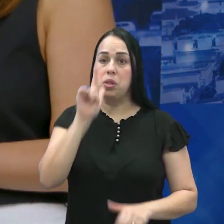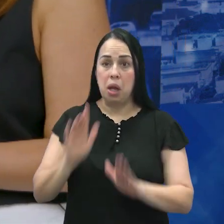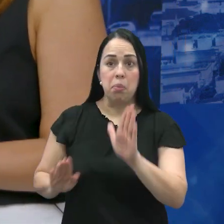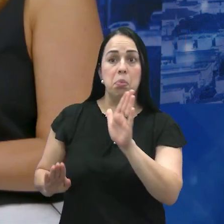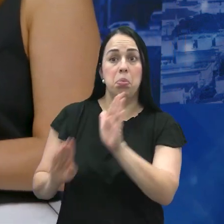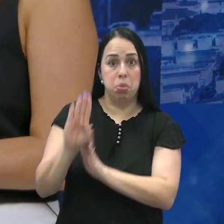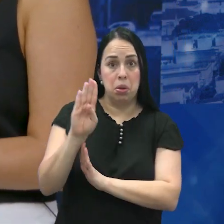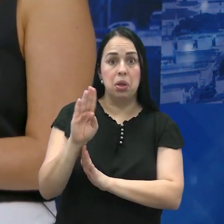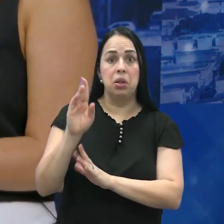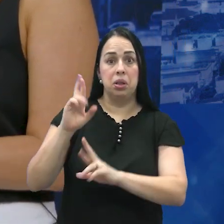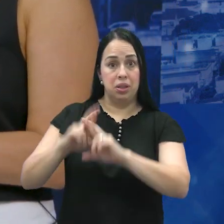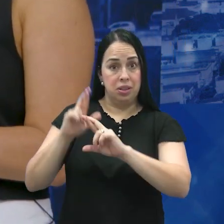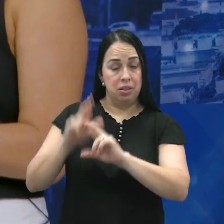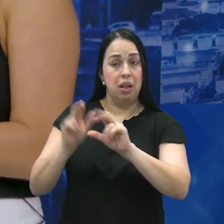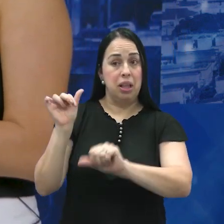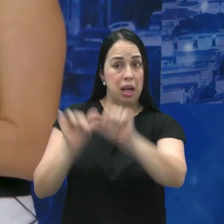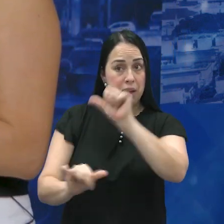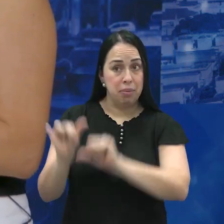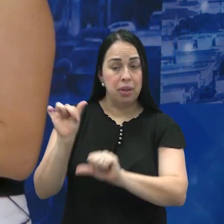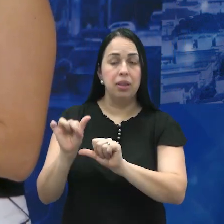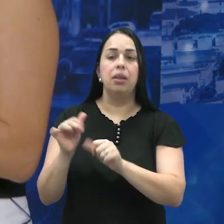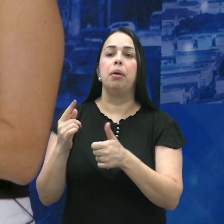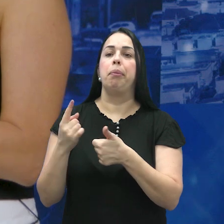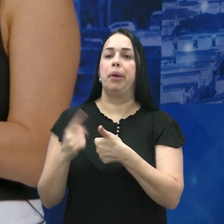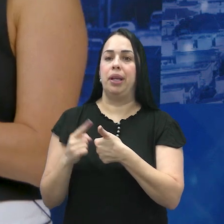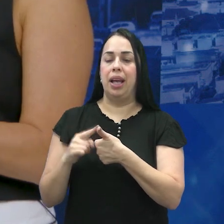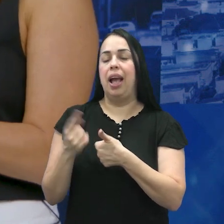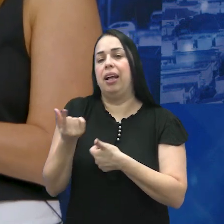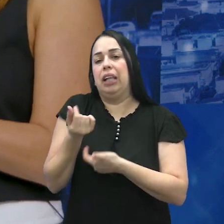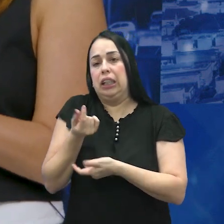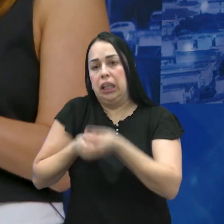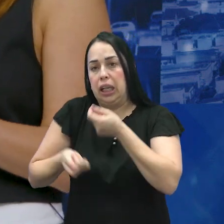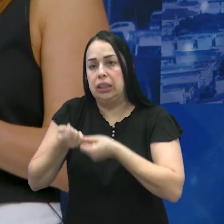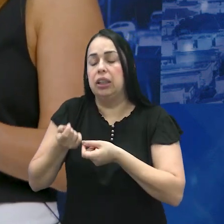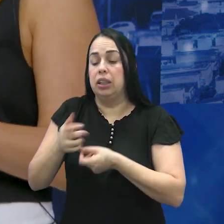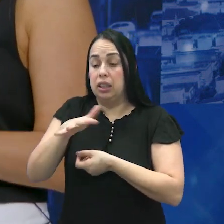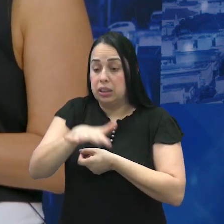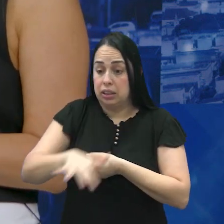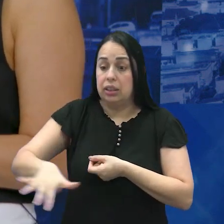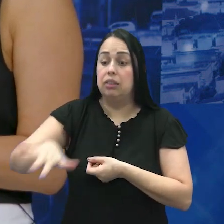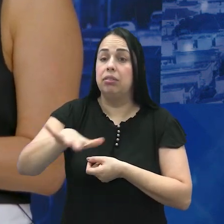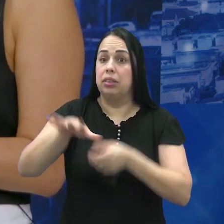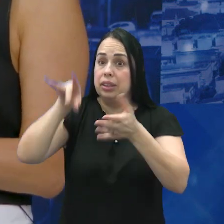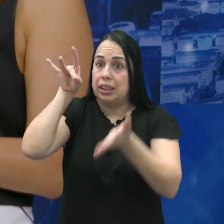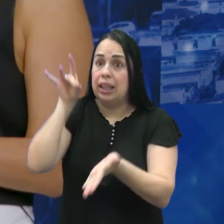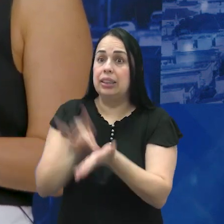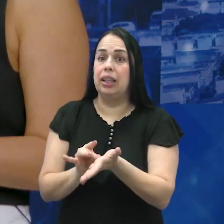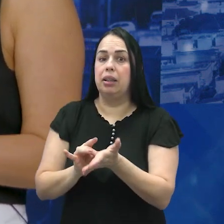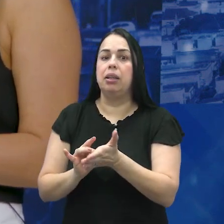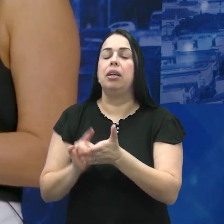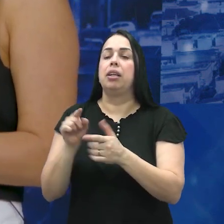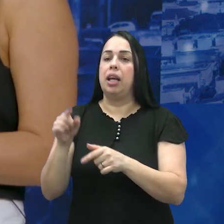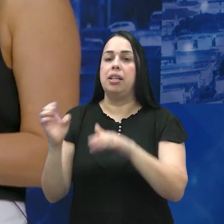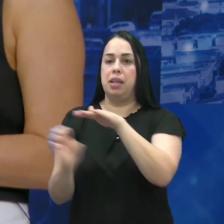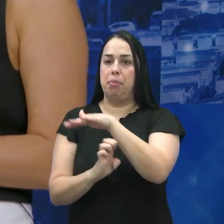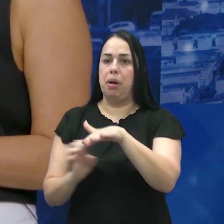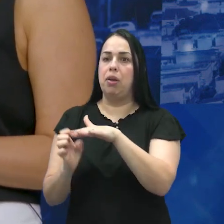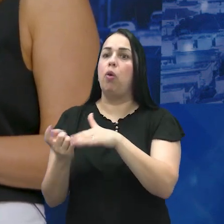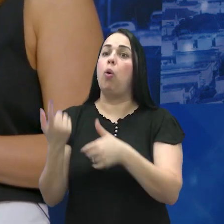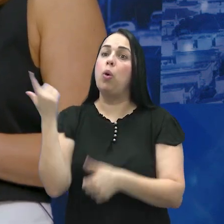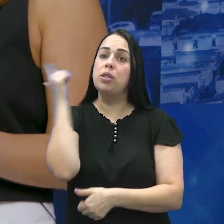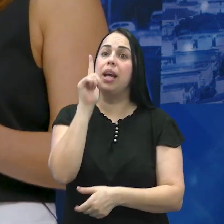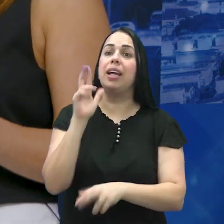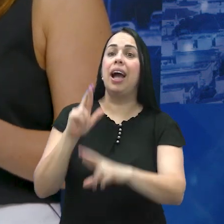alumínio. Tem um alto poder econômico, então há um mercado consolidado para o retorno desse material para a cadeia